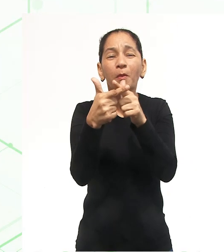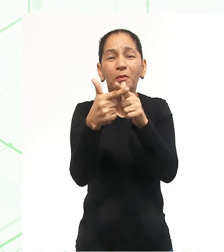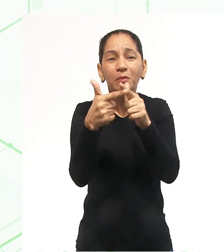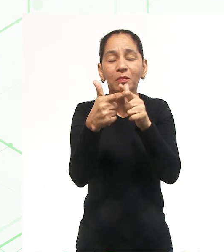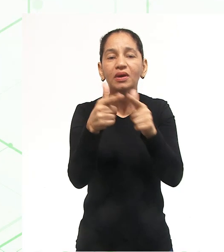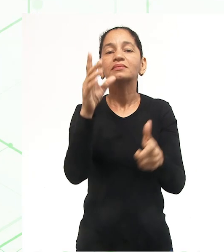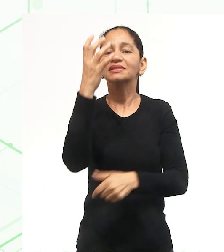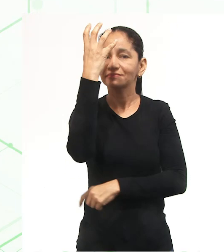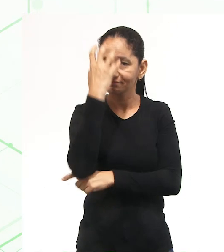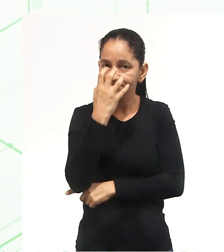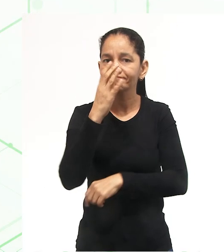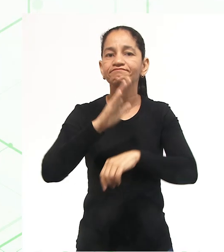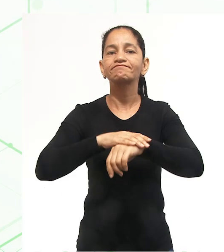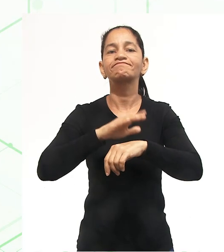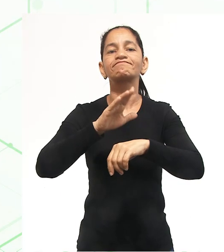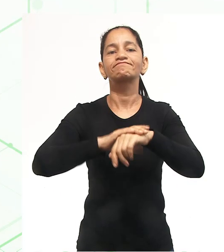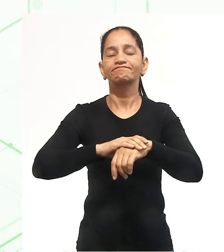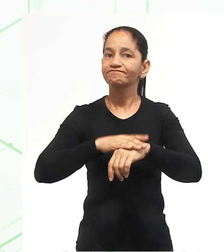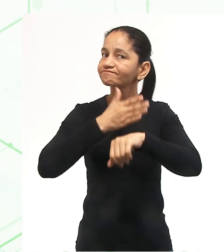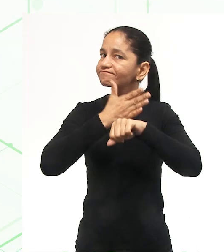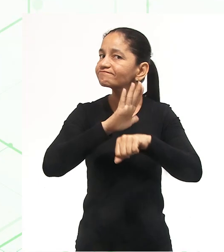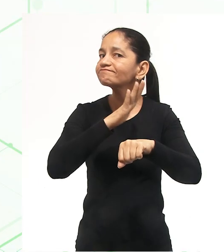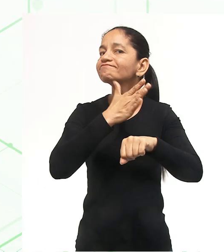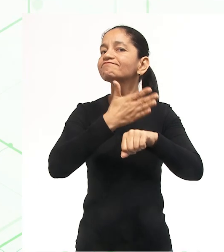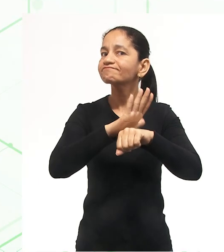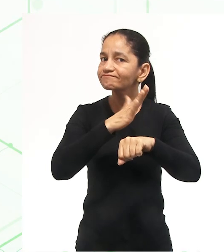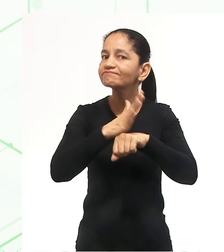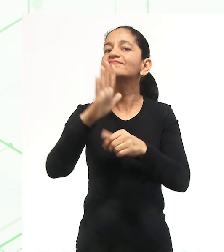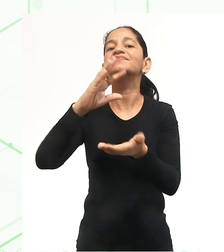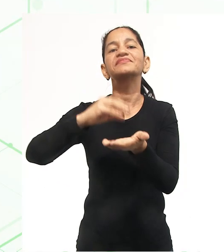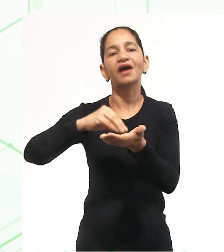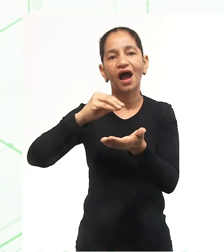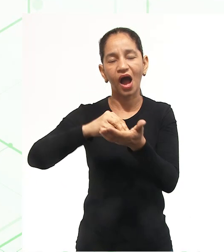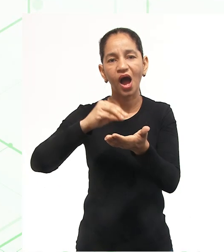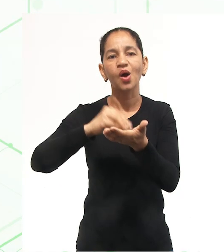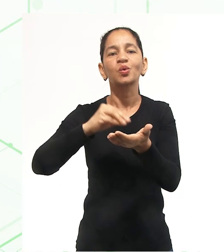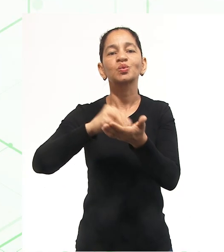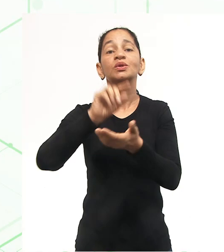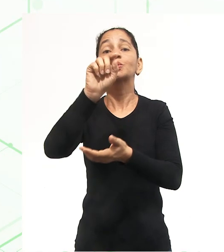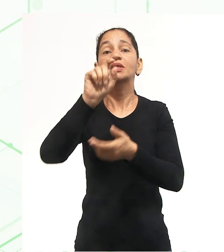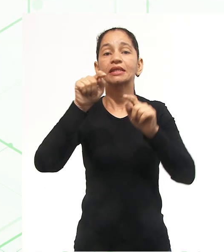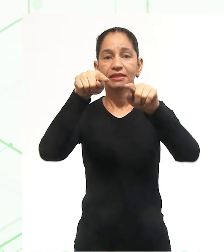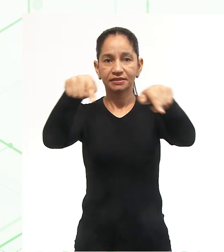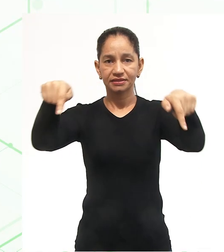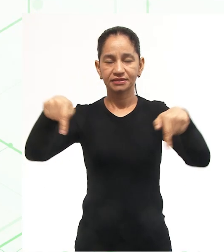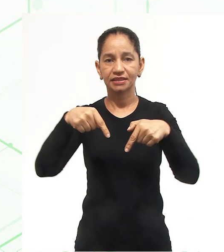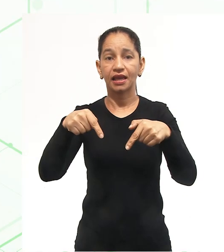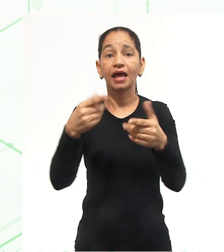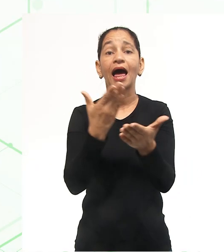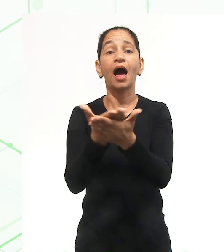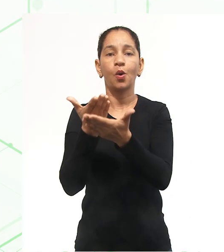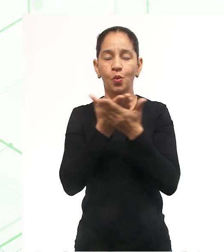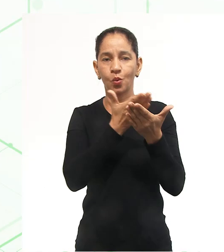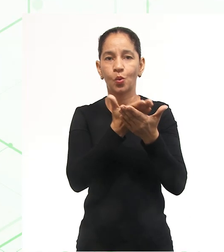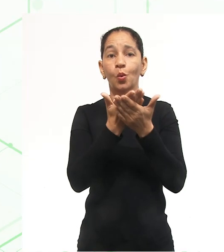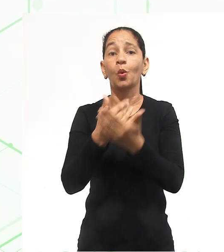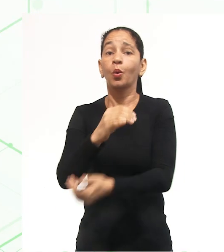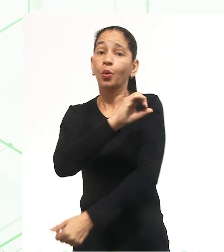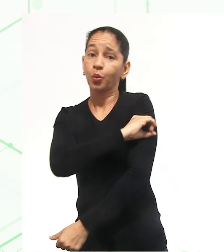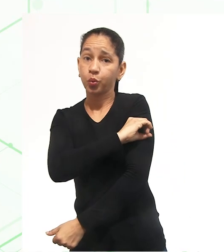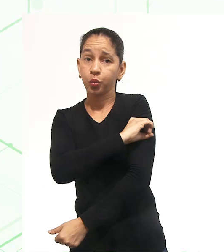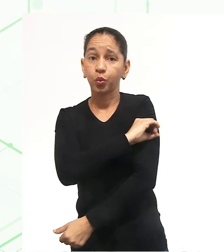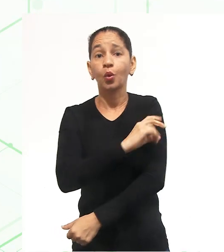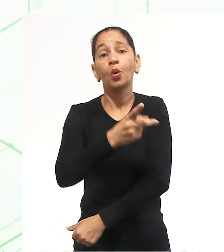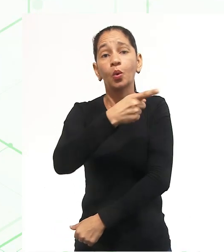existe de não haver muita prática integradora dentro das salas de aula, tanto da educação infantil quanto até o ensino médio ou